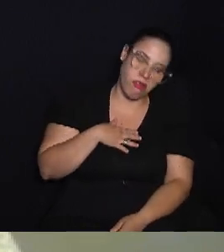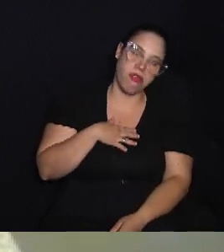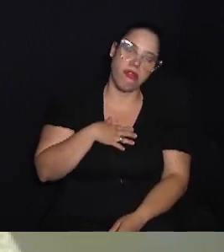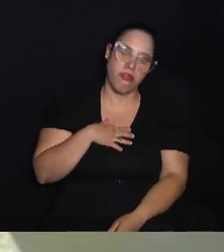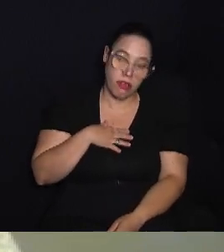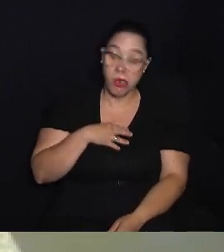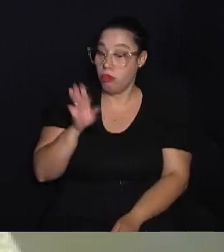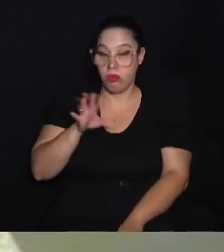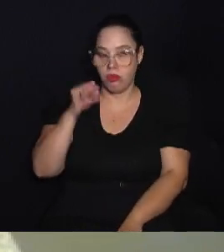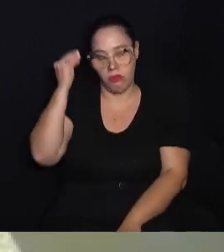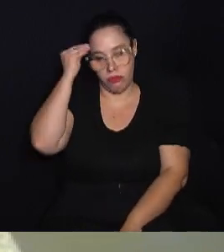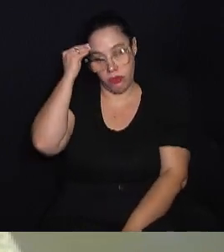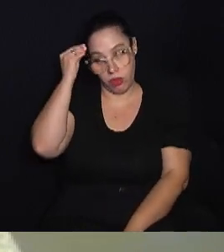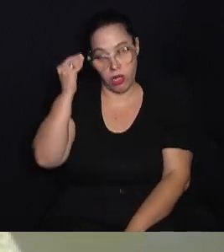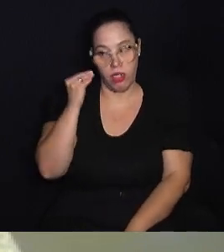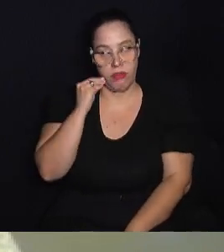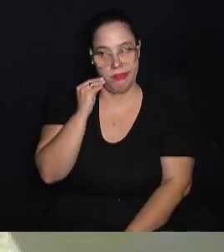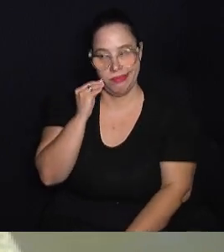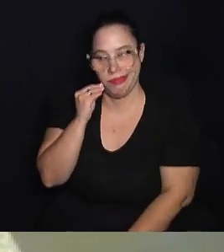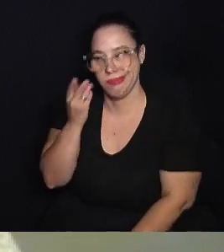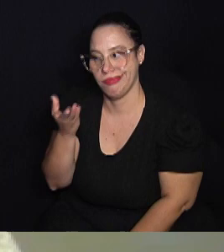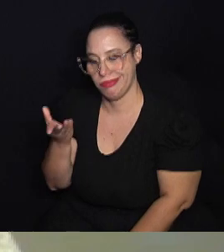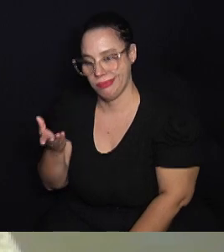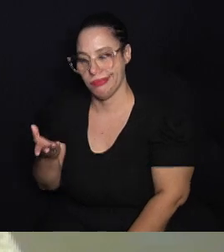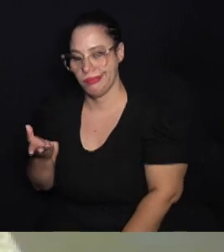gera falha de memória.